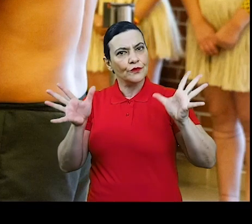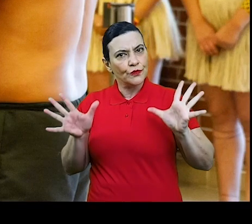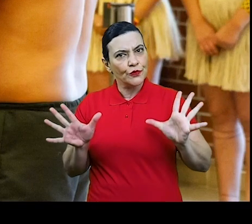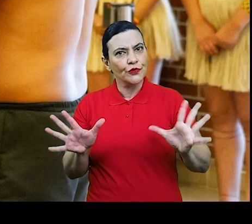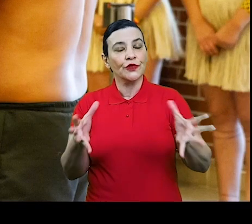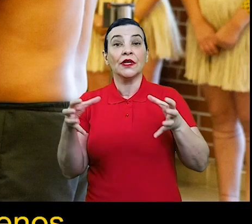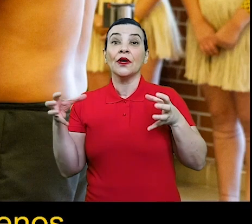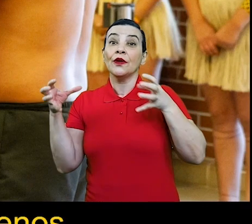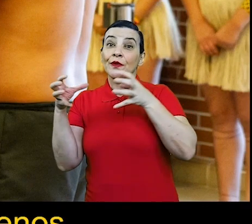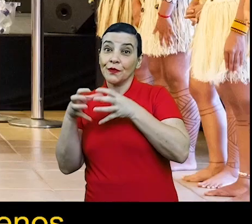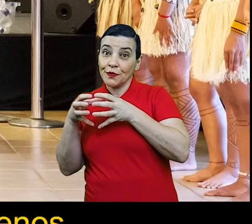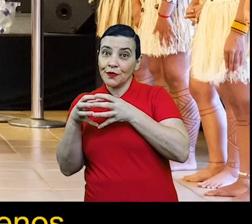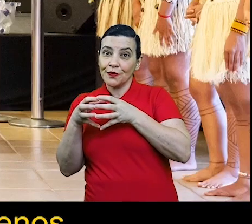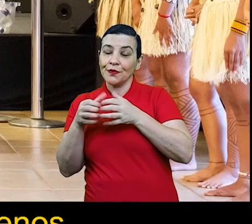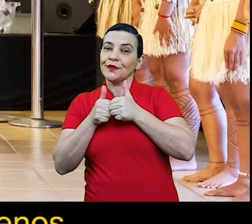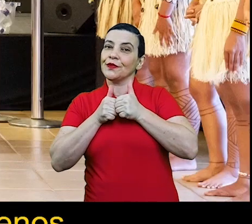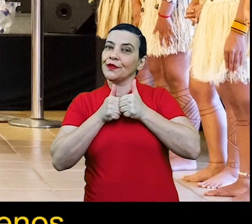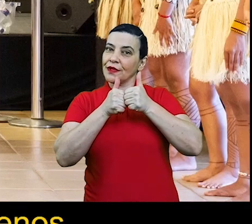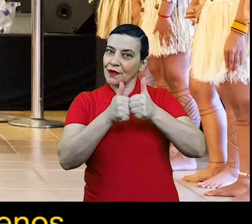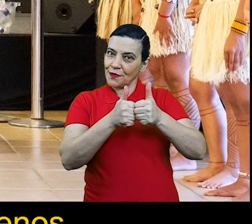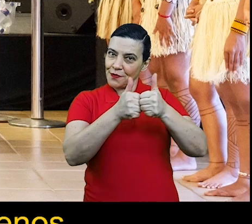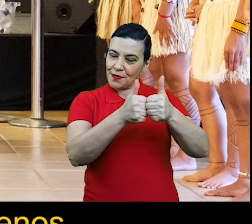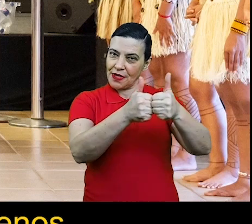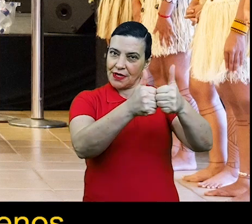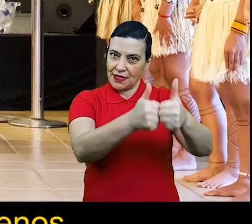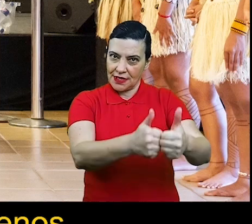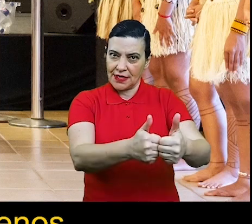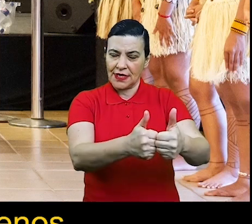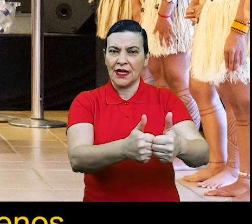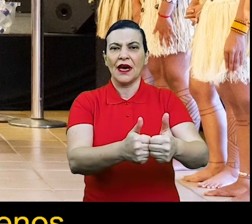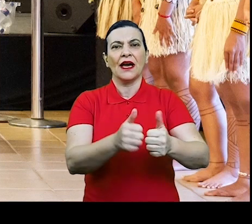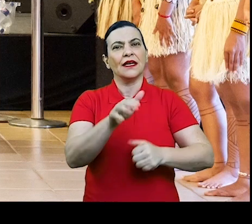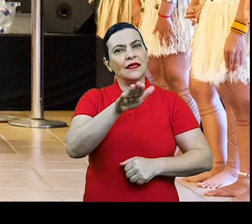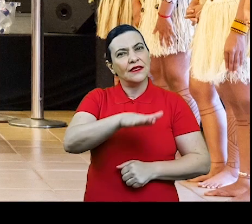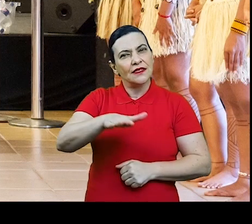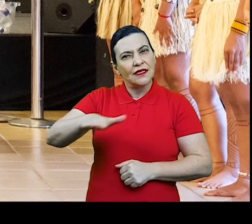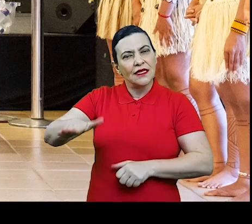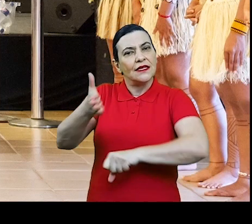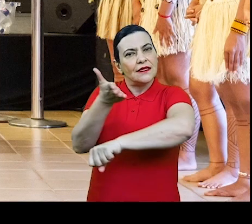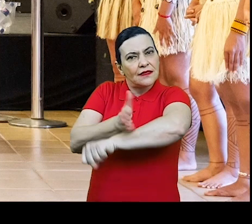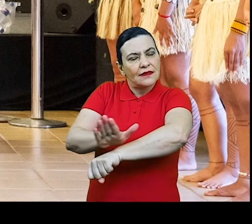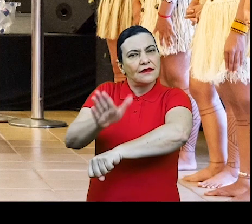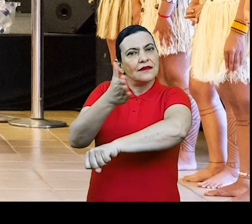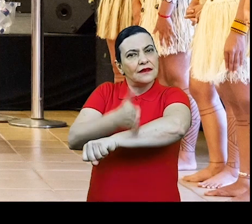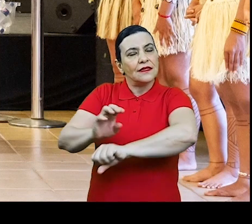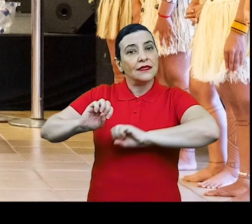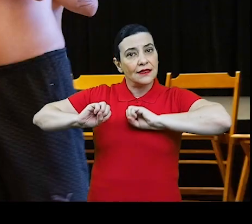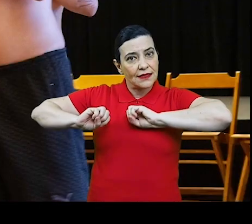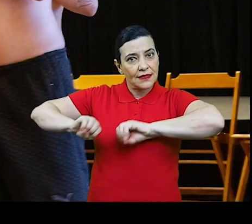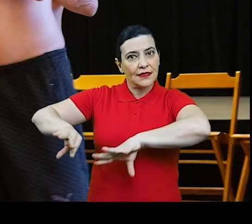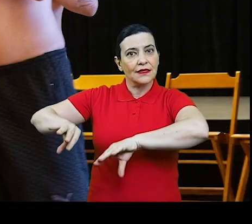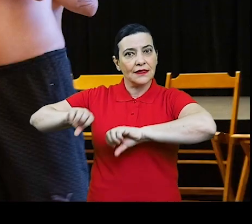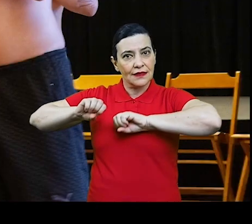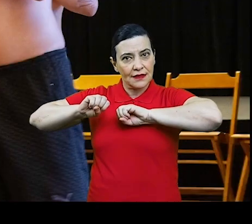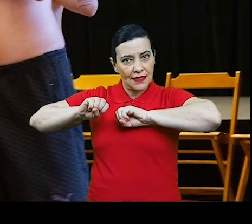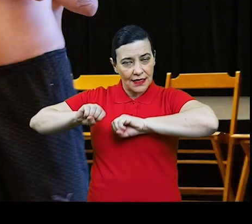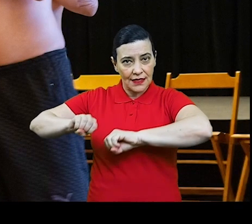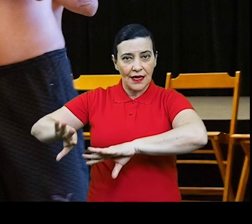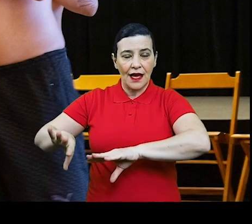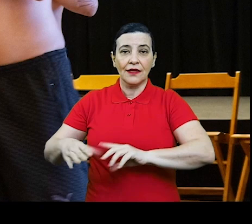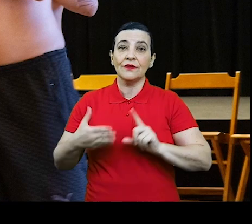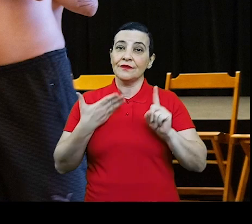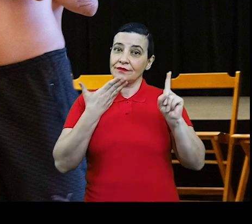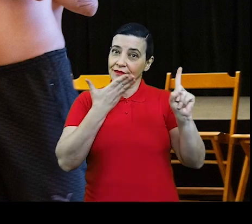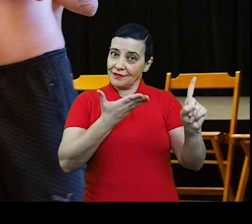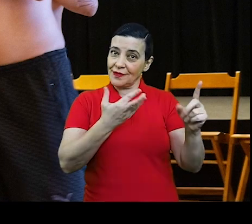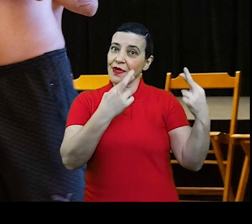respondem. E também eles são treinados desde pequenos para serem mestres puxadores e